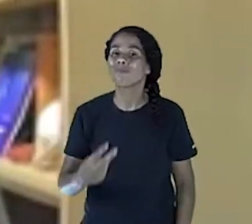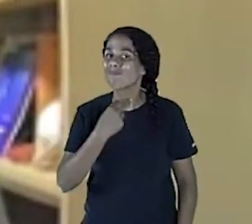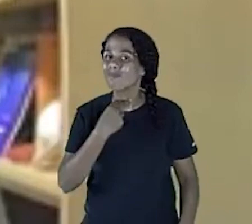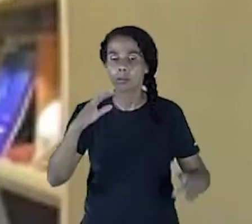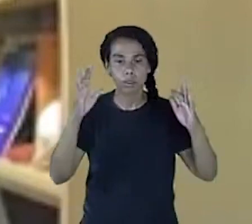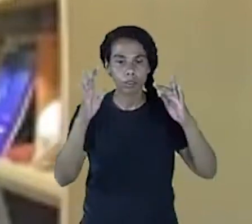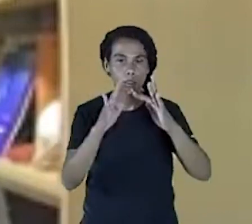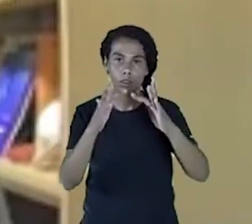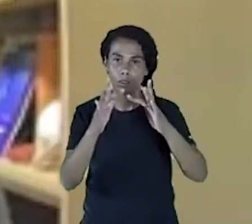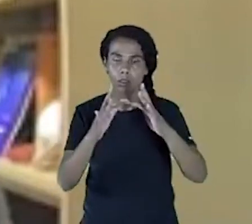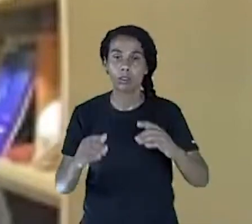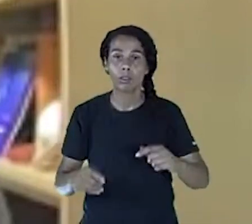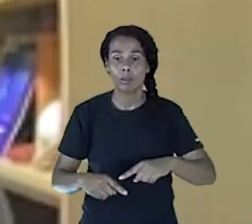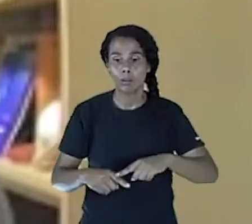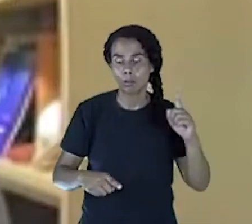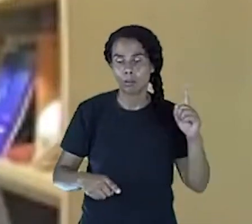transcendência,